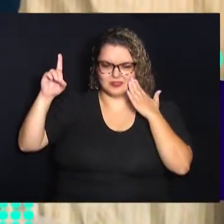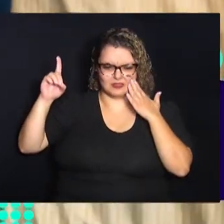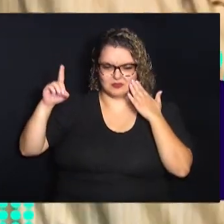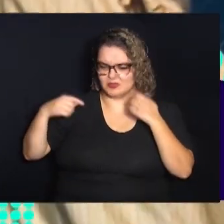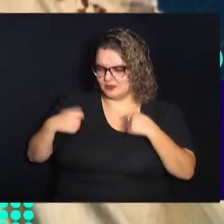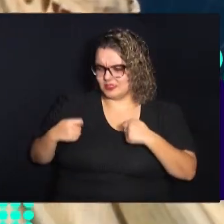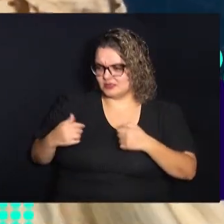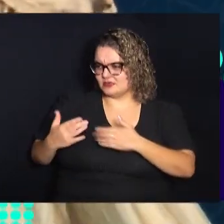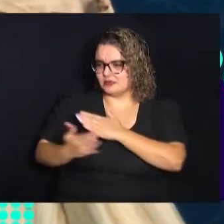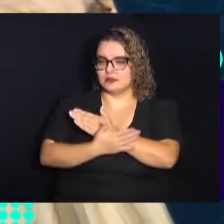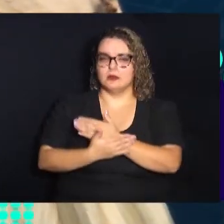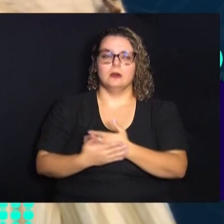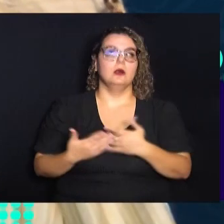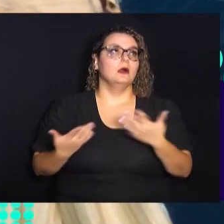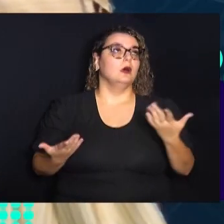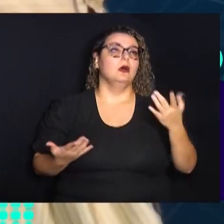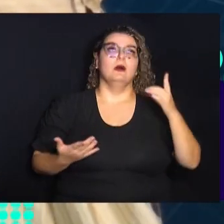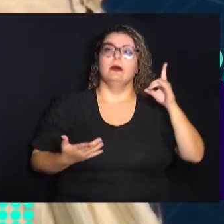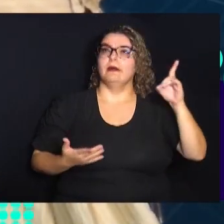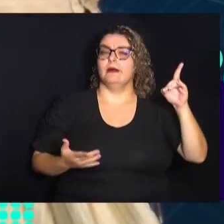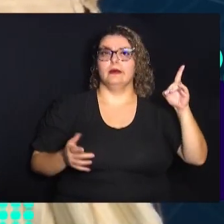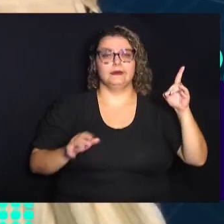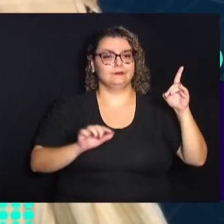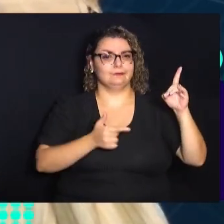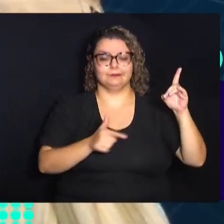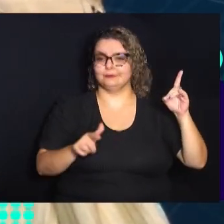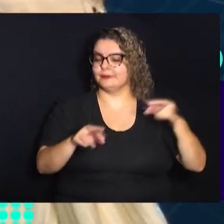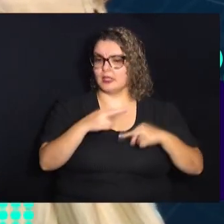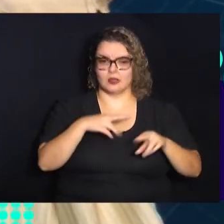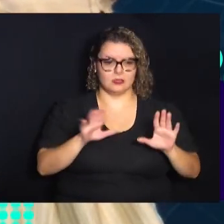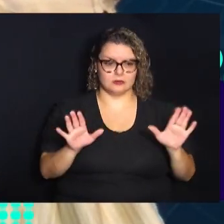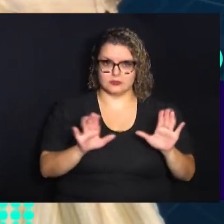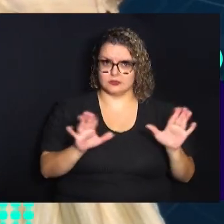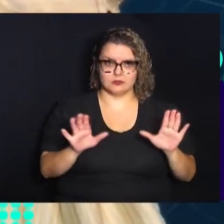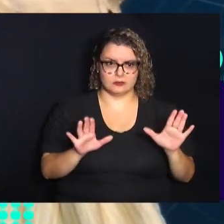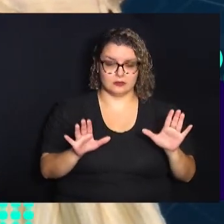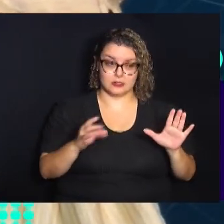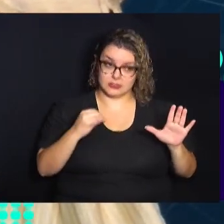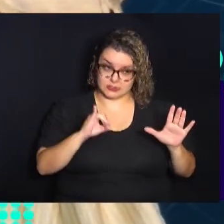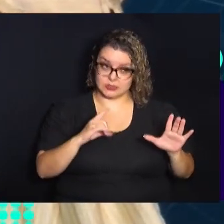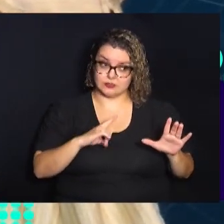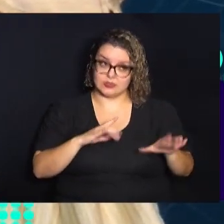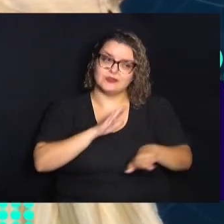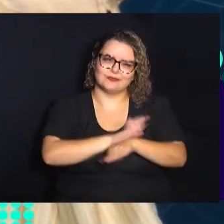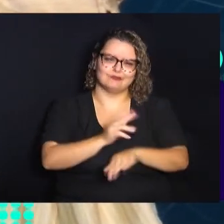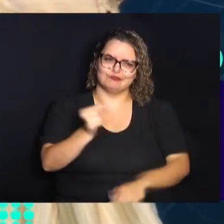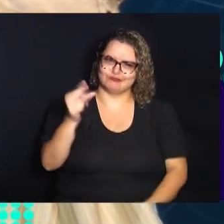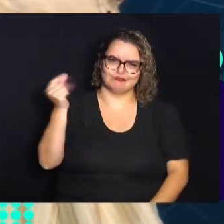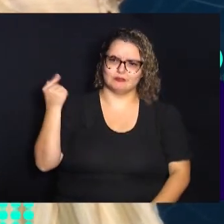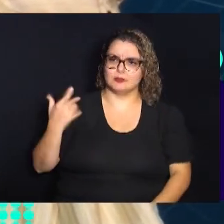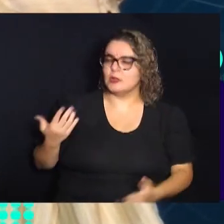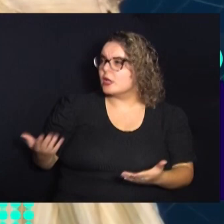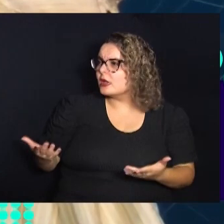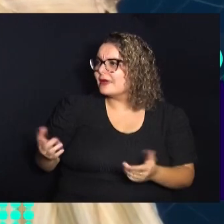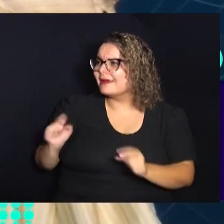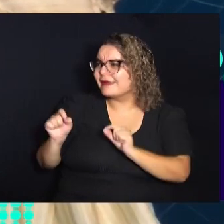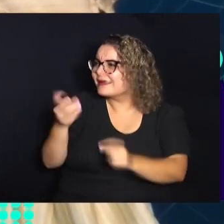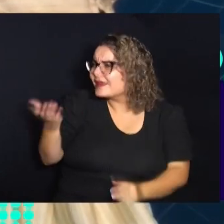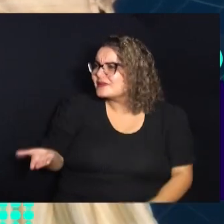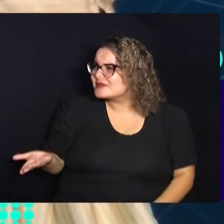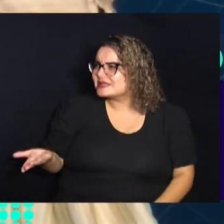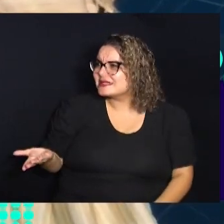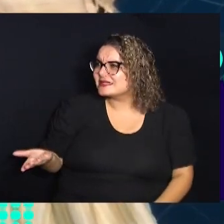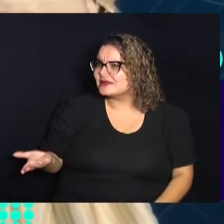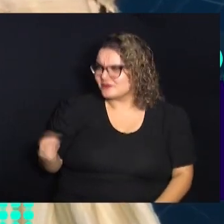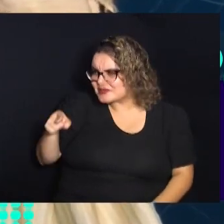sabe o quanto eu preciso de ajuda. Deus não tem nada a ver com isso. Se ele tivesse, já teria ajudado há muito tempo. Afinal,